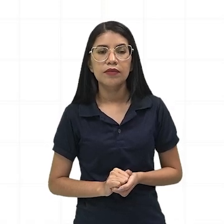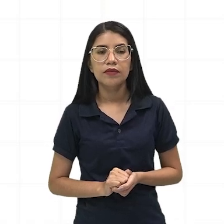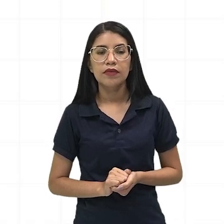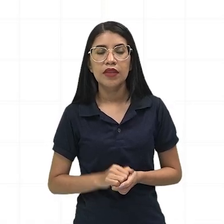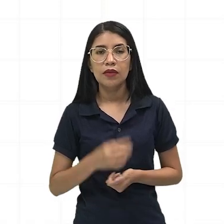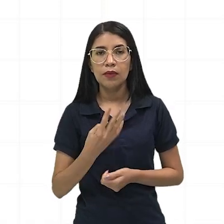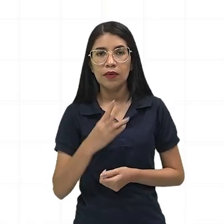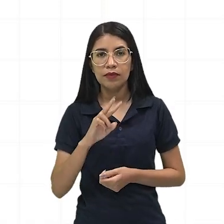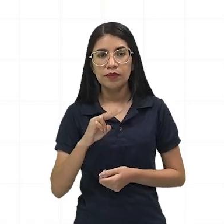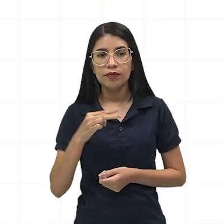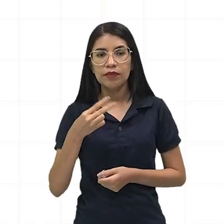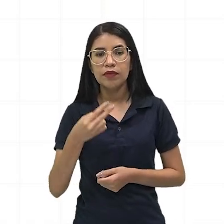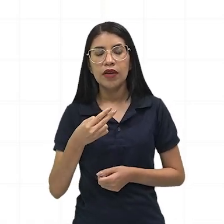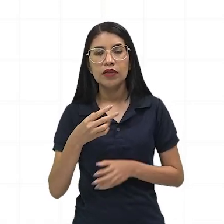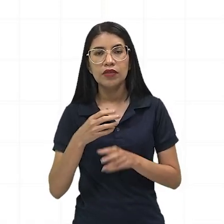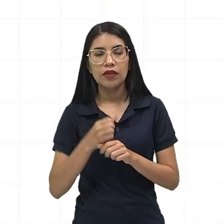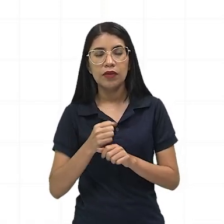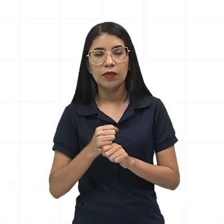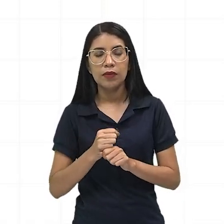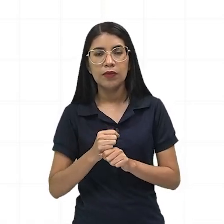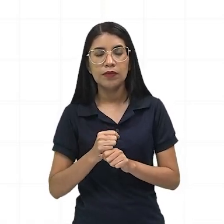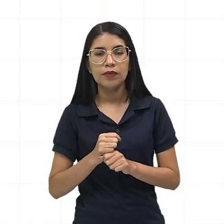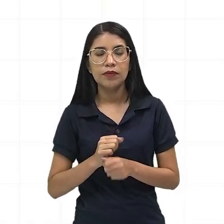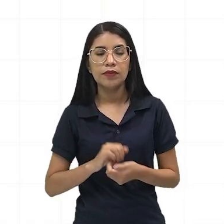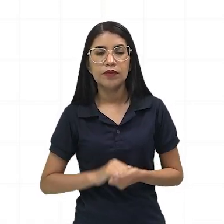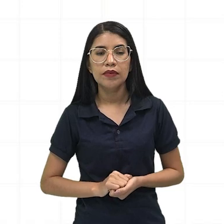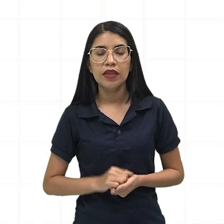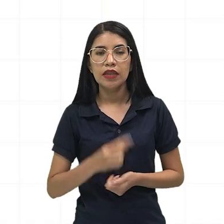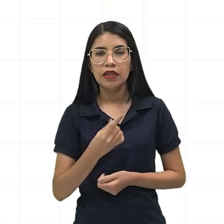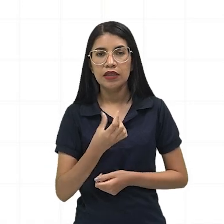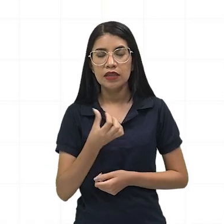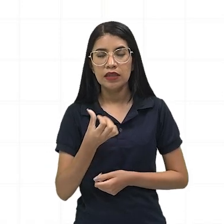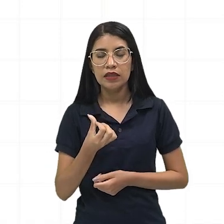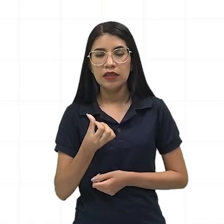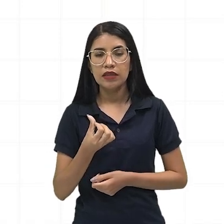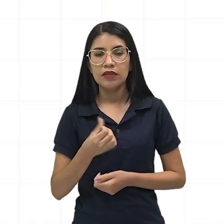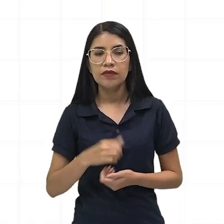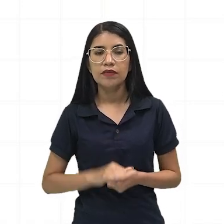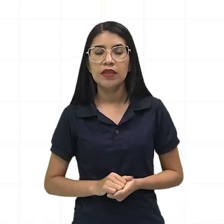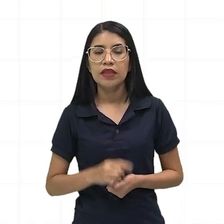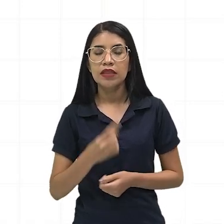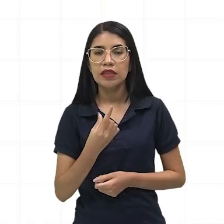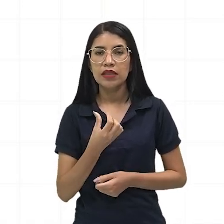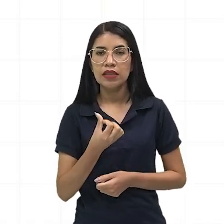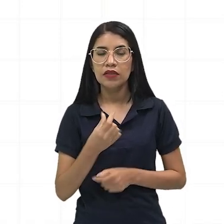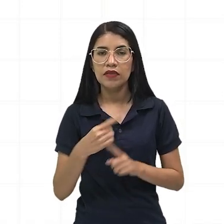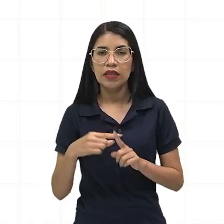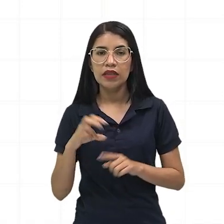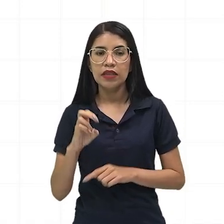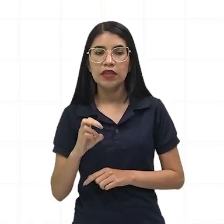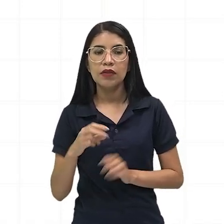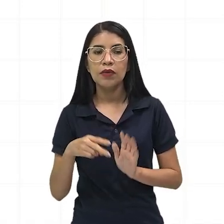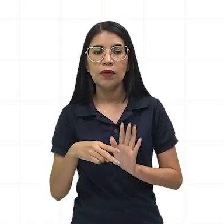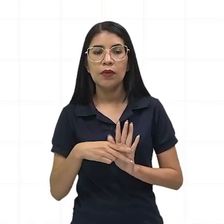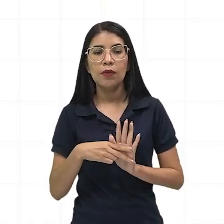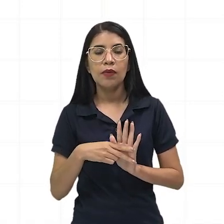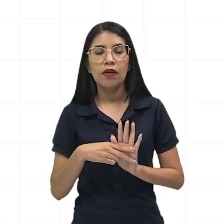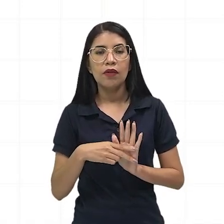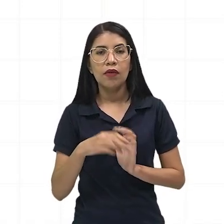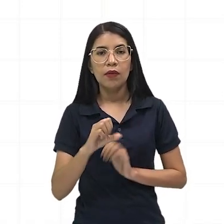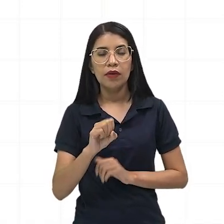4 ao quadrado, lembra que nós vamos aqui fazer o quadrado primeiro, é 16. 16 vezes 5 é 80, 80